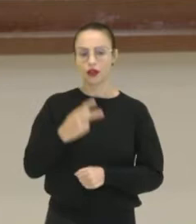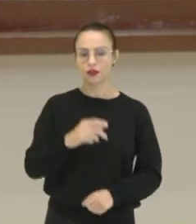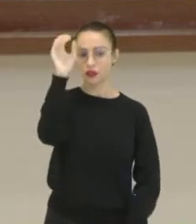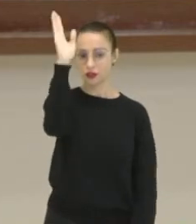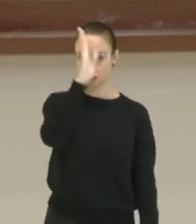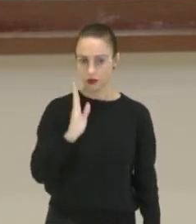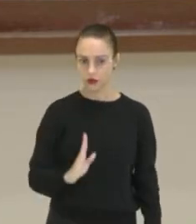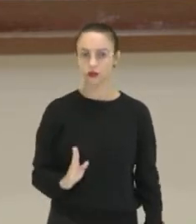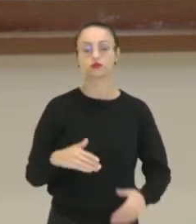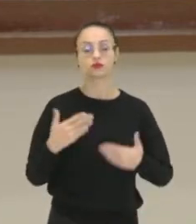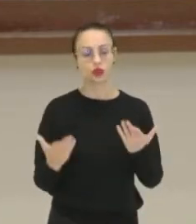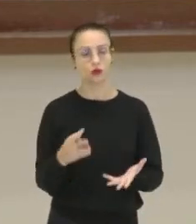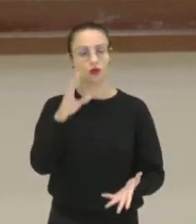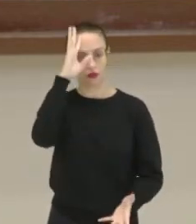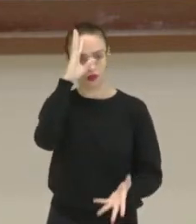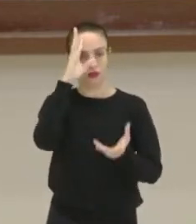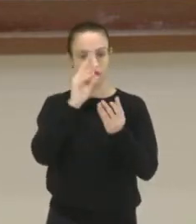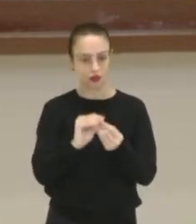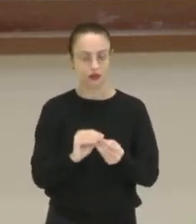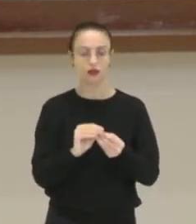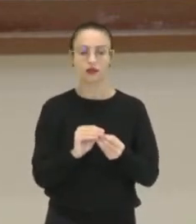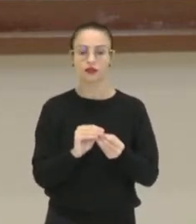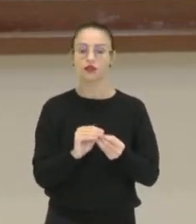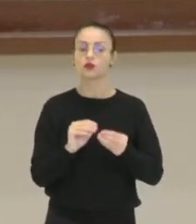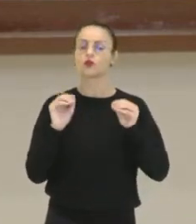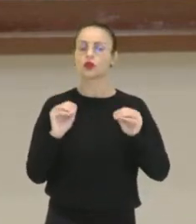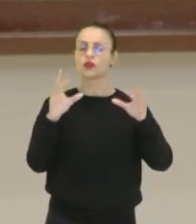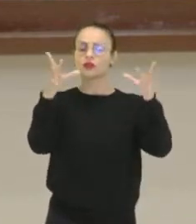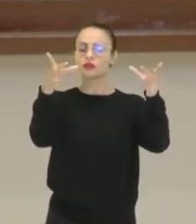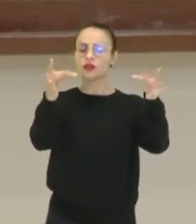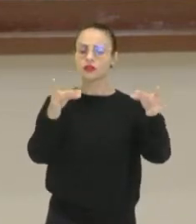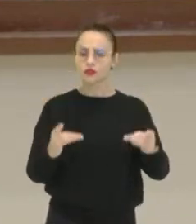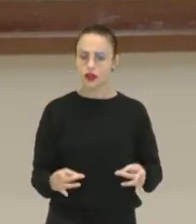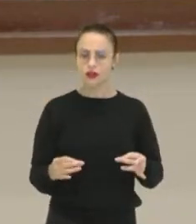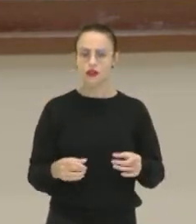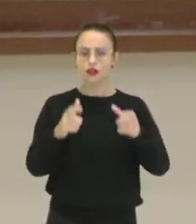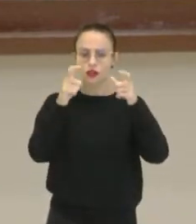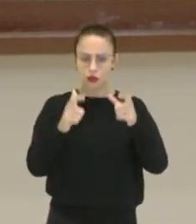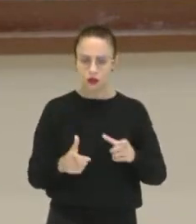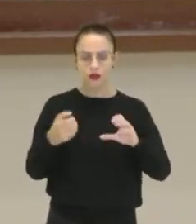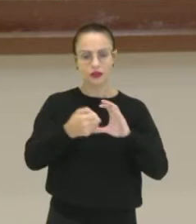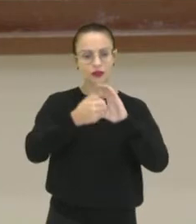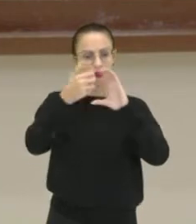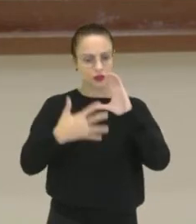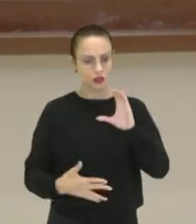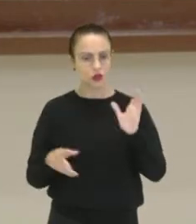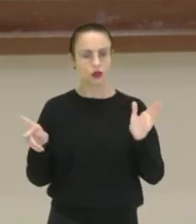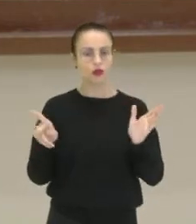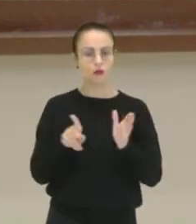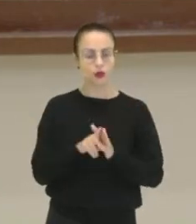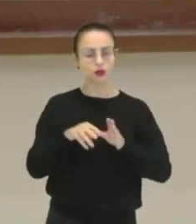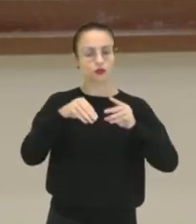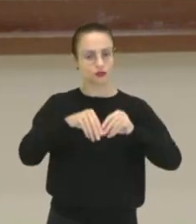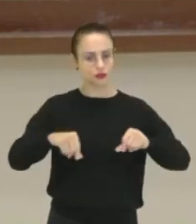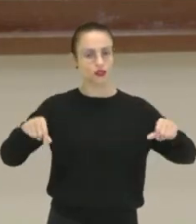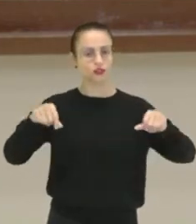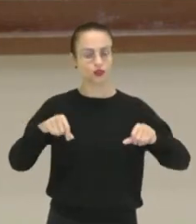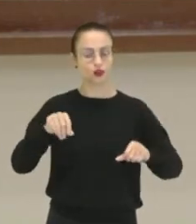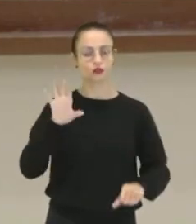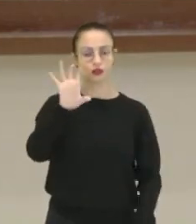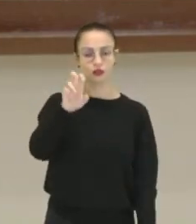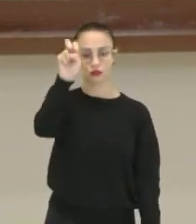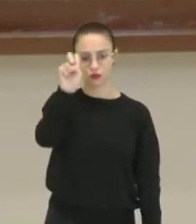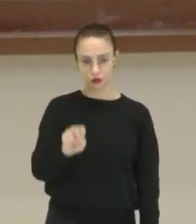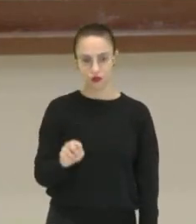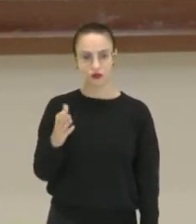brasileiro. E aí vamos então entender bem em detalhes a localização e características do território da região